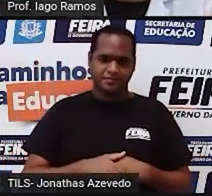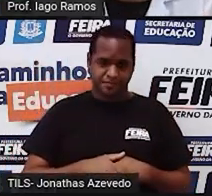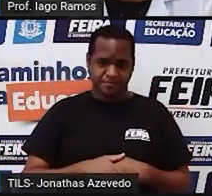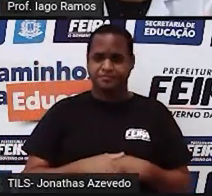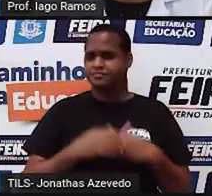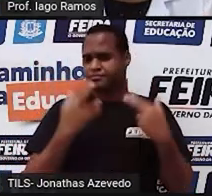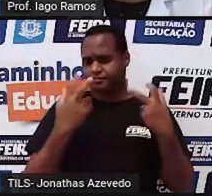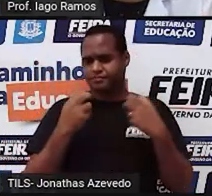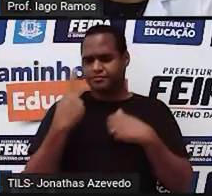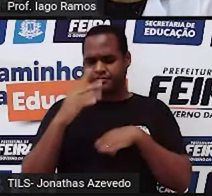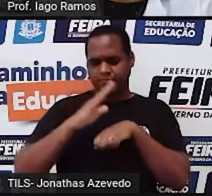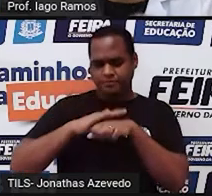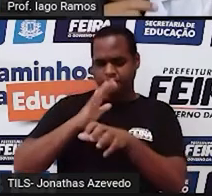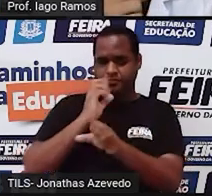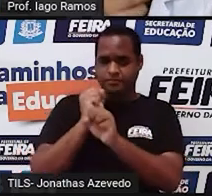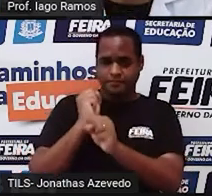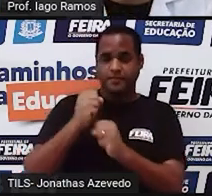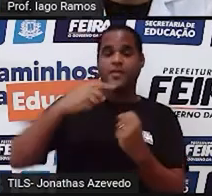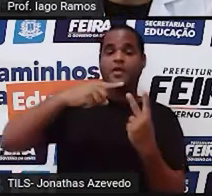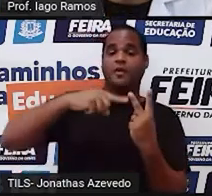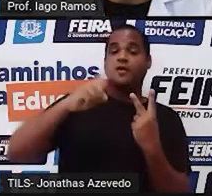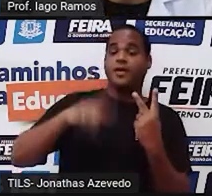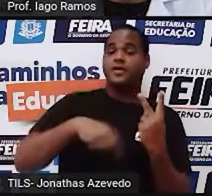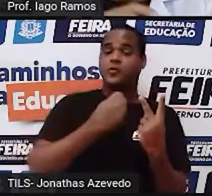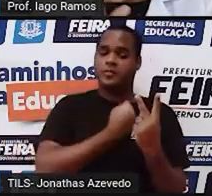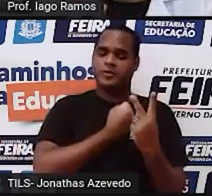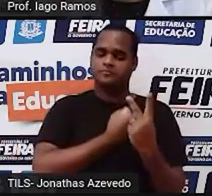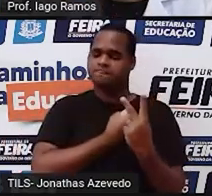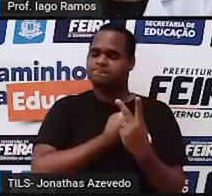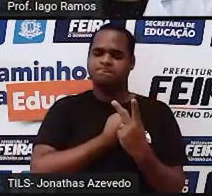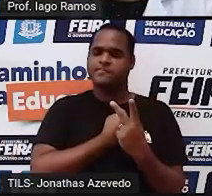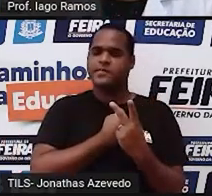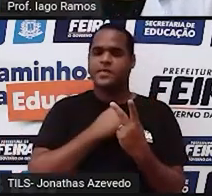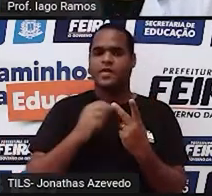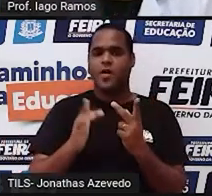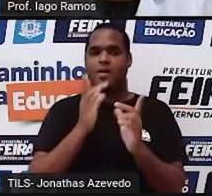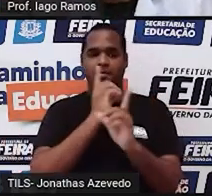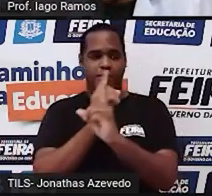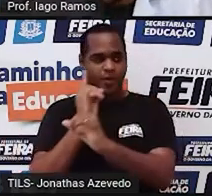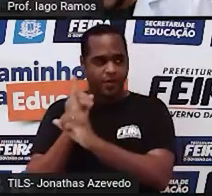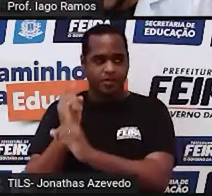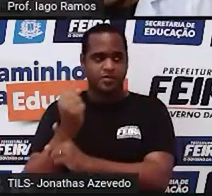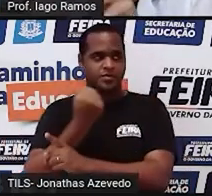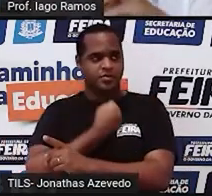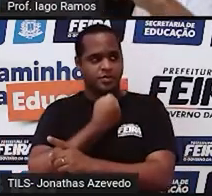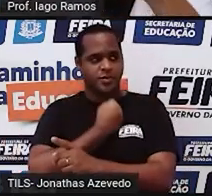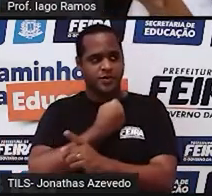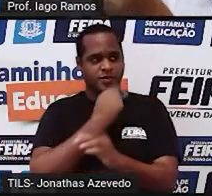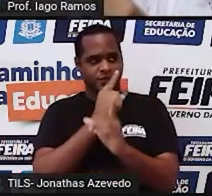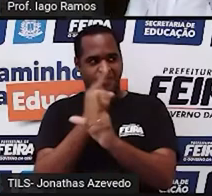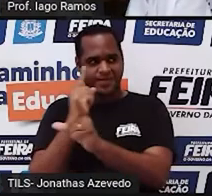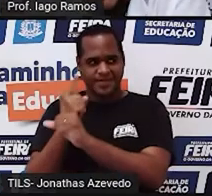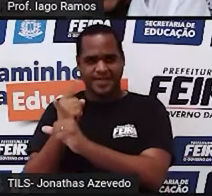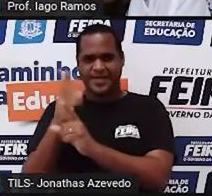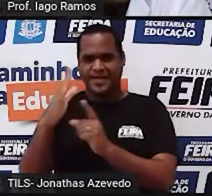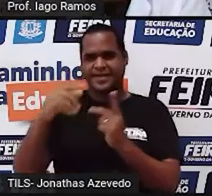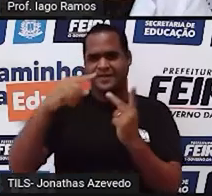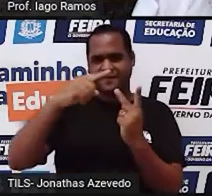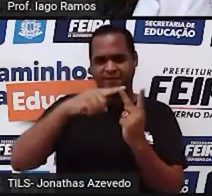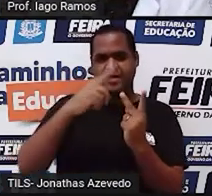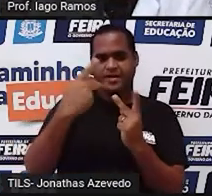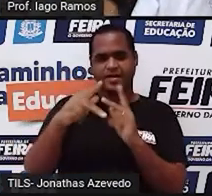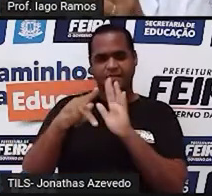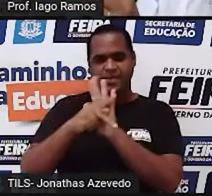para calcular raiz quadrada de um número é só encontrar outro número e vezes ele